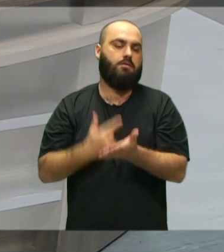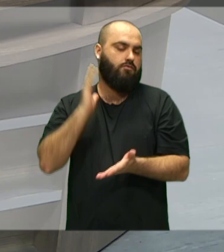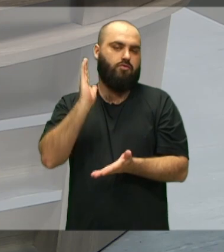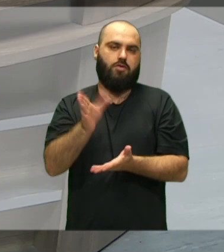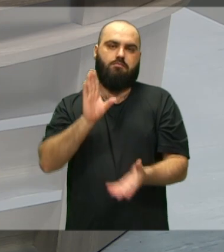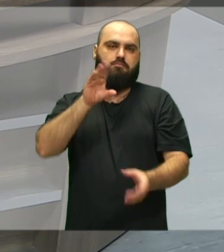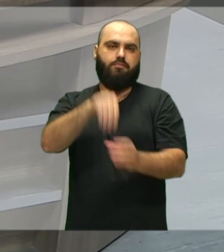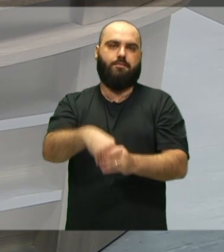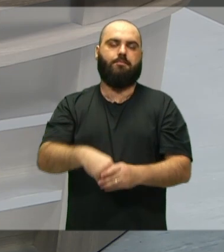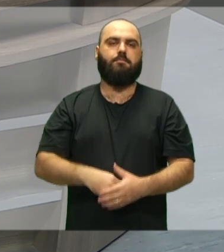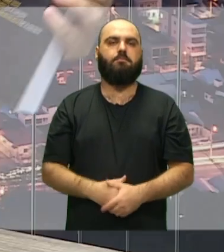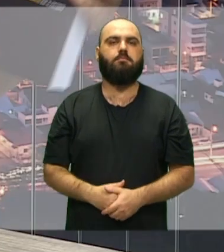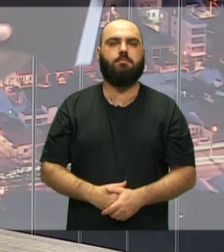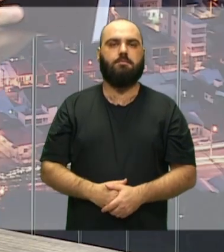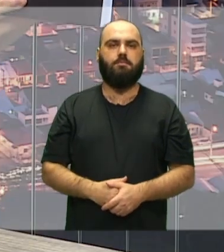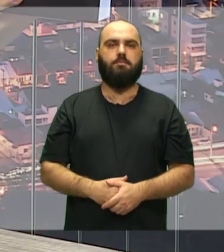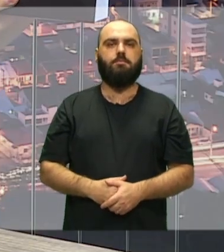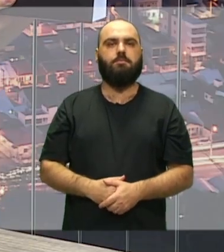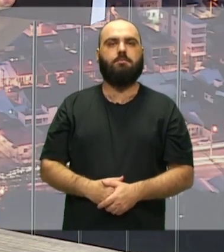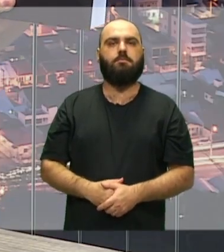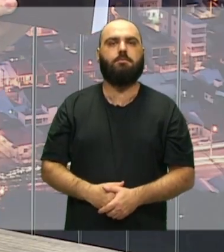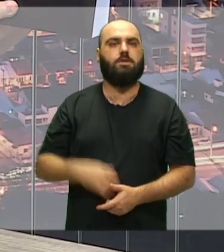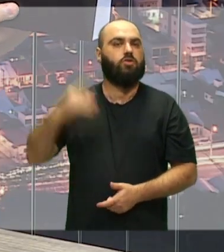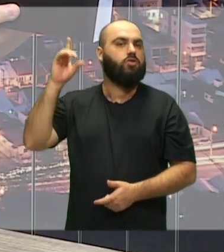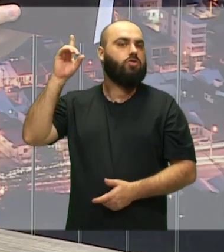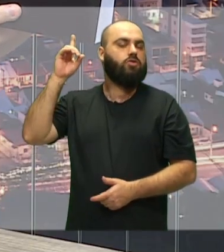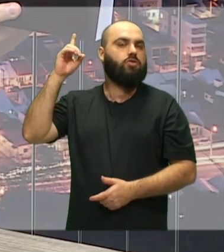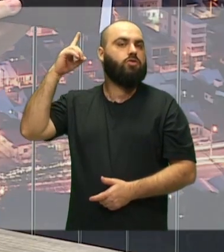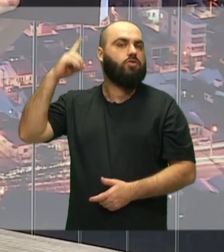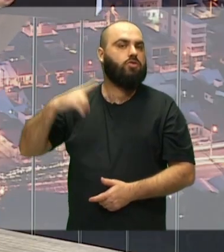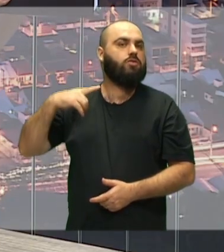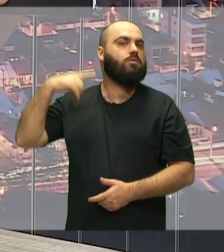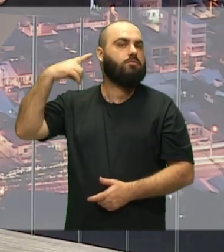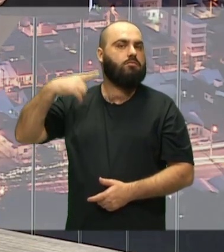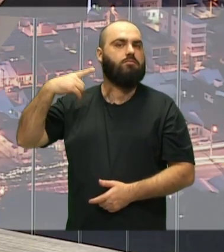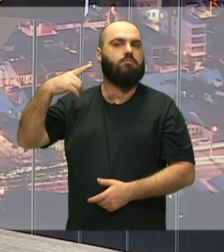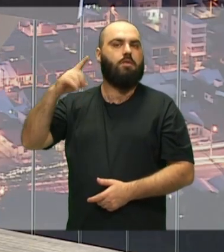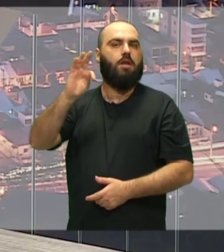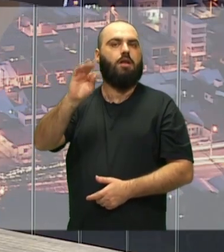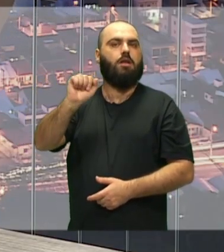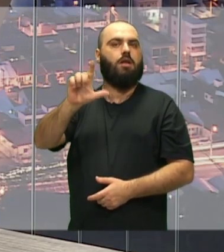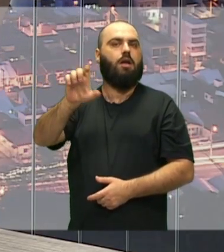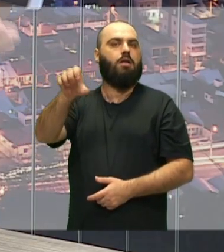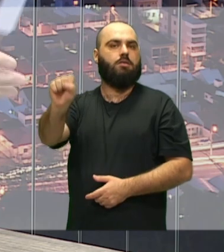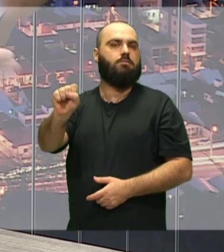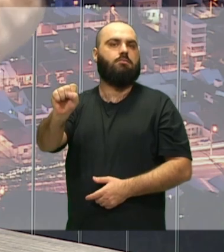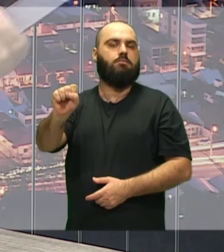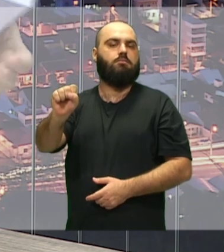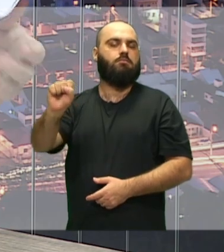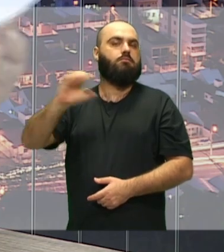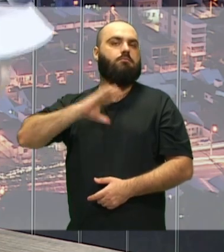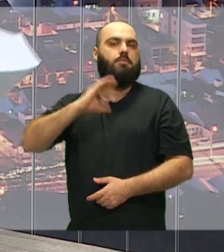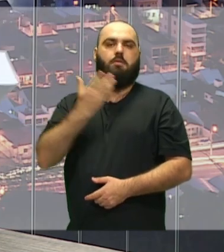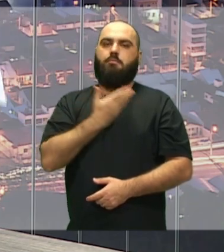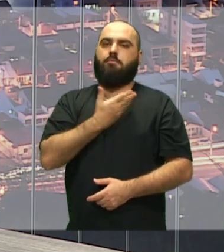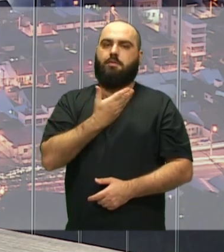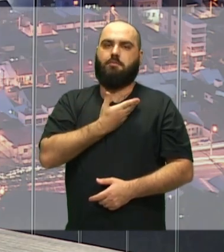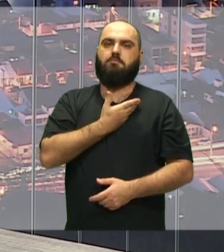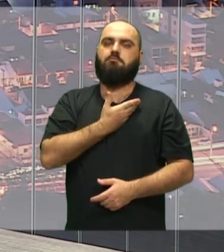disposição. Aqui, ó, mostrando de novo, né? Direito Administrativo, do Thales Guedin Júnior, esse meu colega